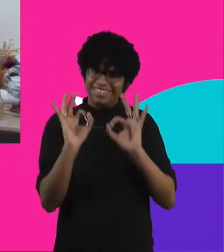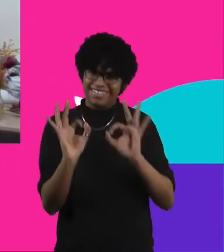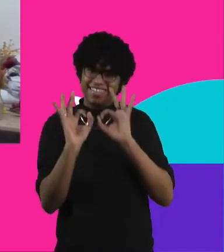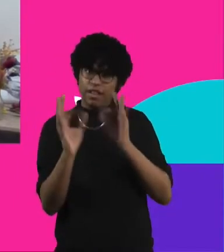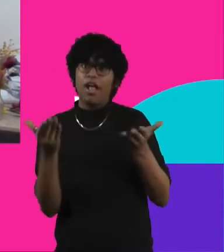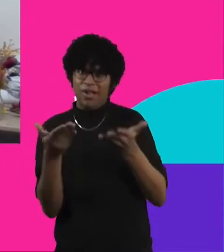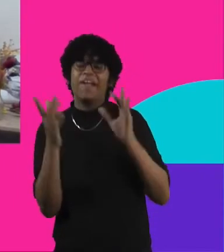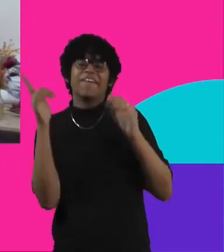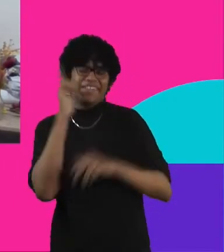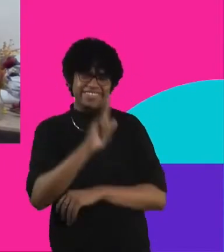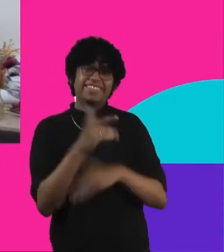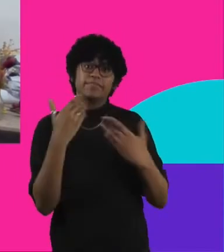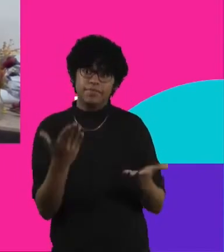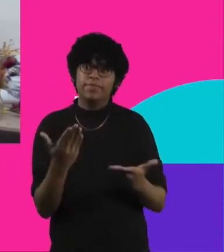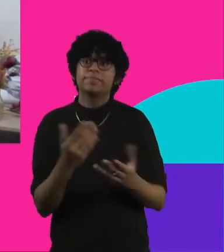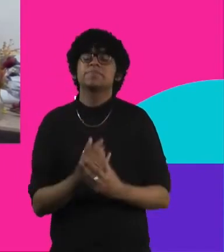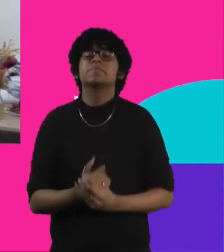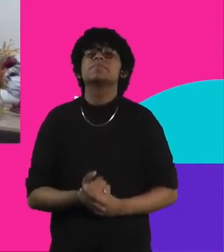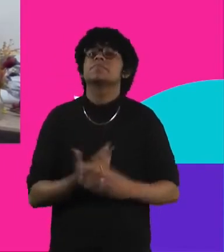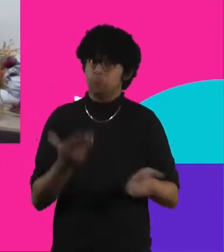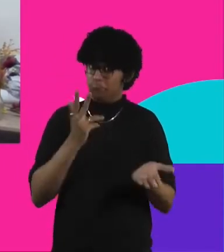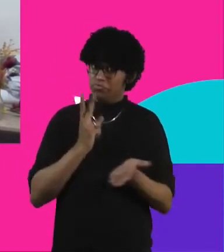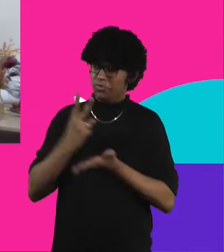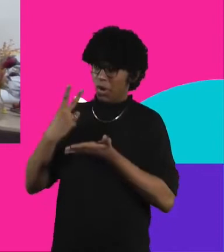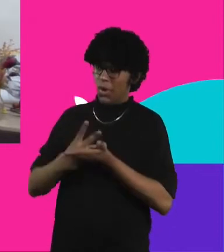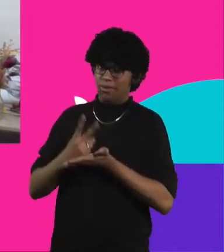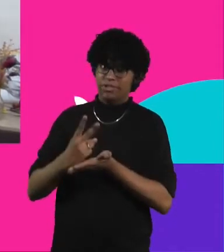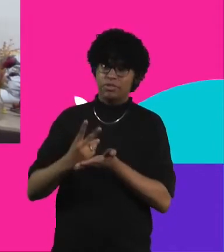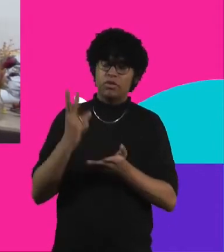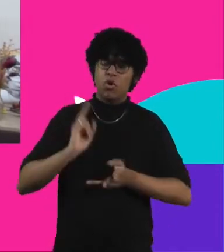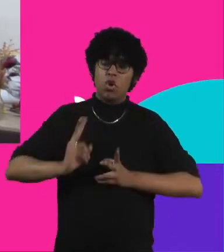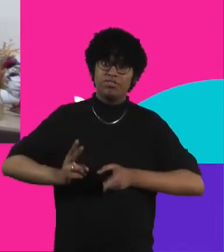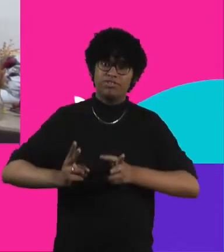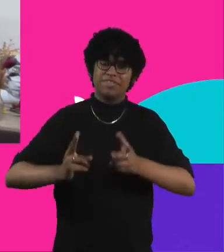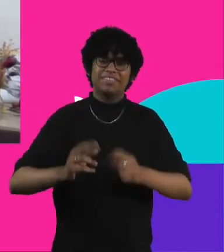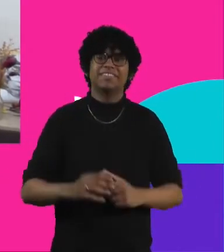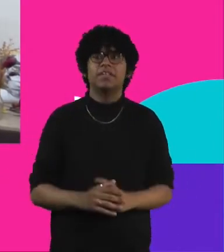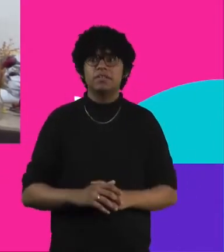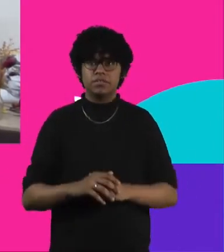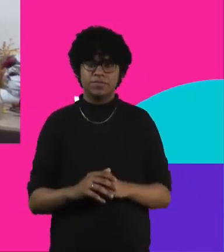Agora deu. Agora Vamos sim. lá. Vamos lá, então, Se continuando. puder repetir. Com certeza, Edu.